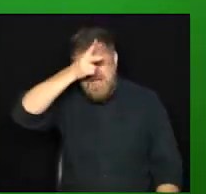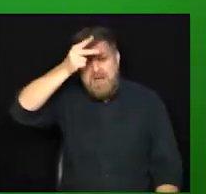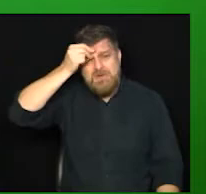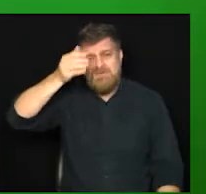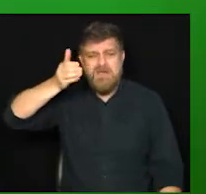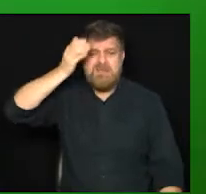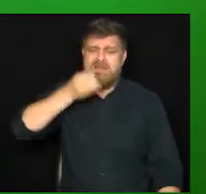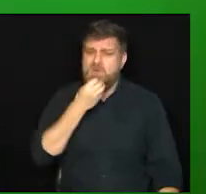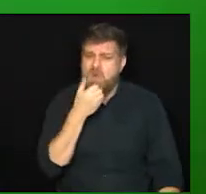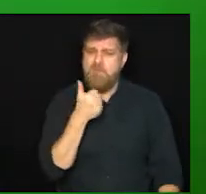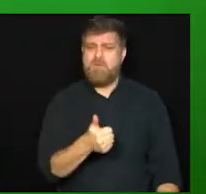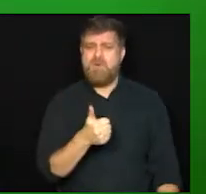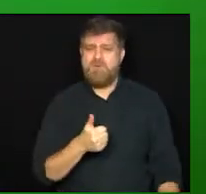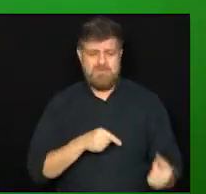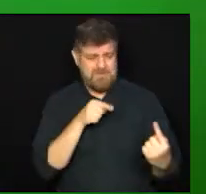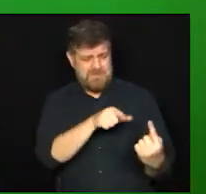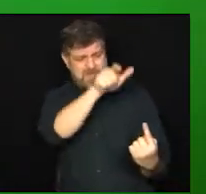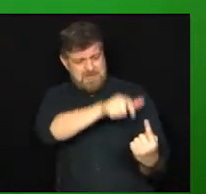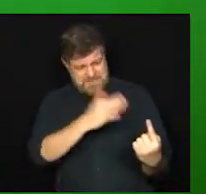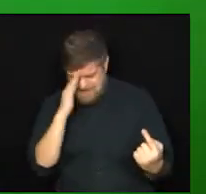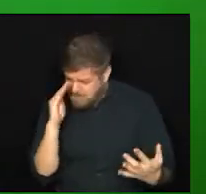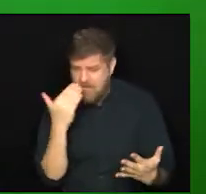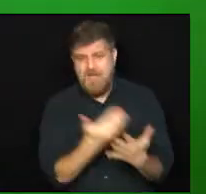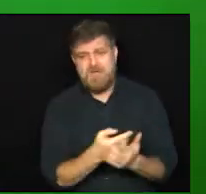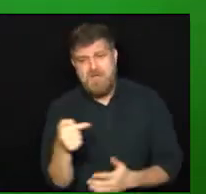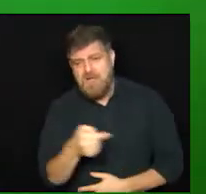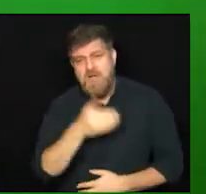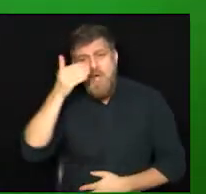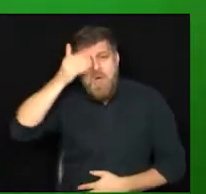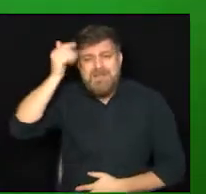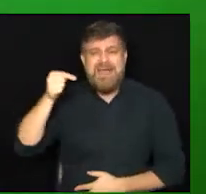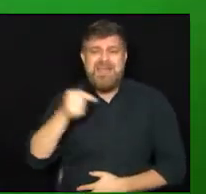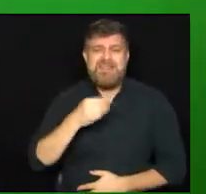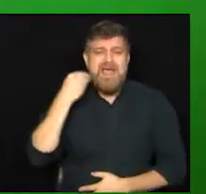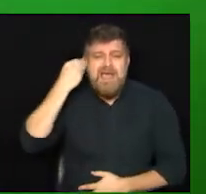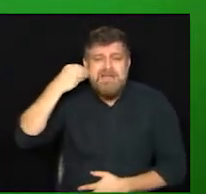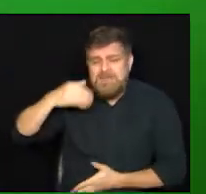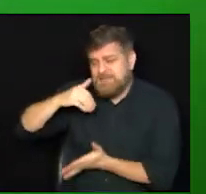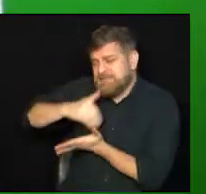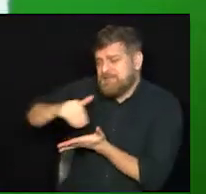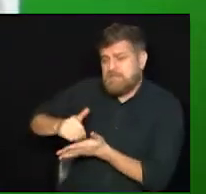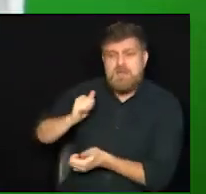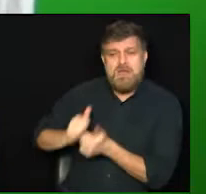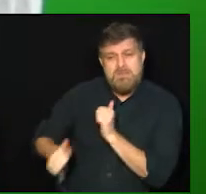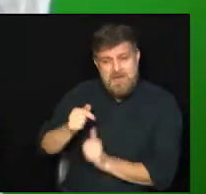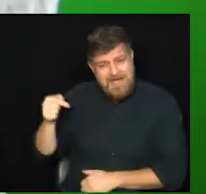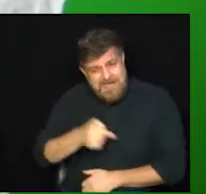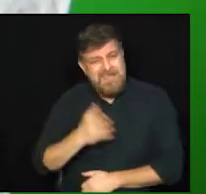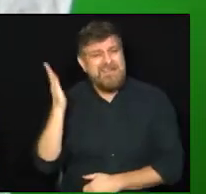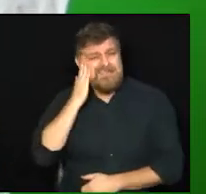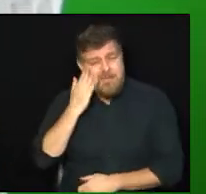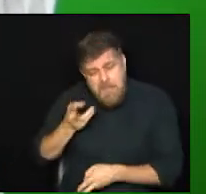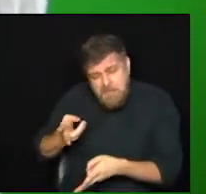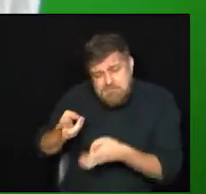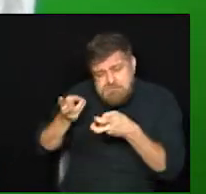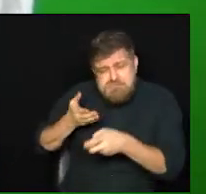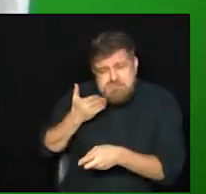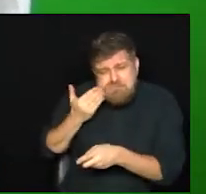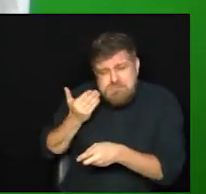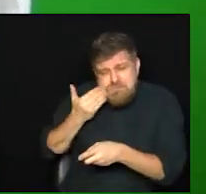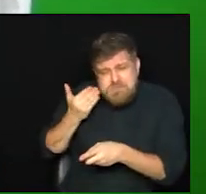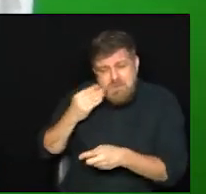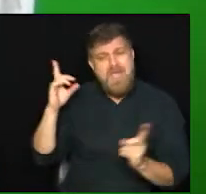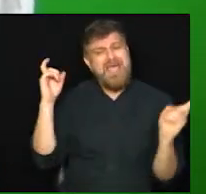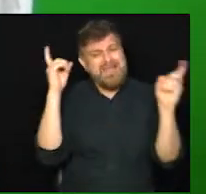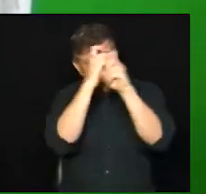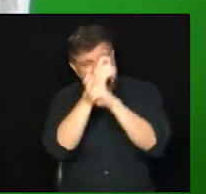Estamos acreditando que o Dário, até por ter sido secretário de esporte e viu a dificuldade, presidente, para trazer